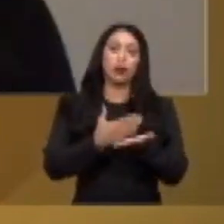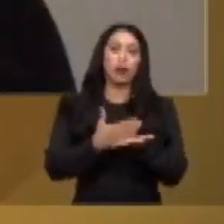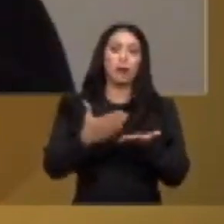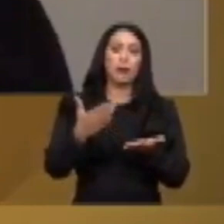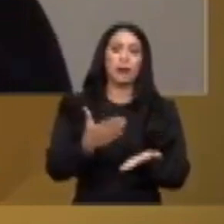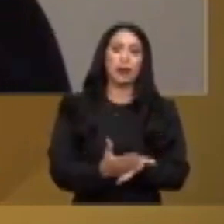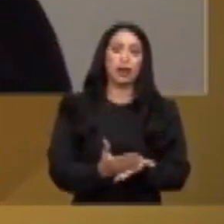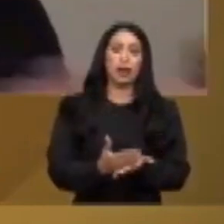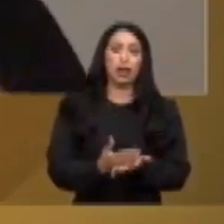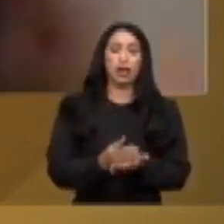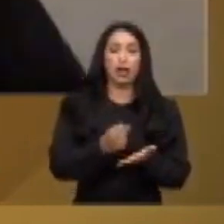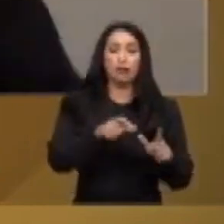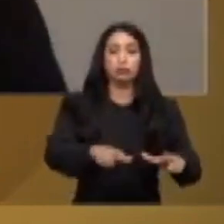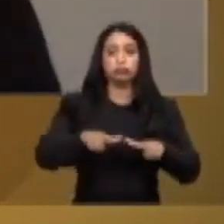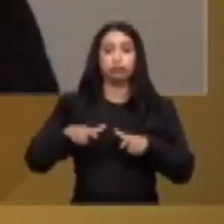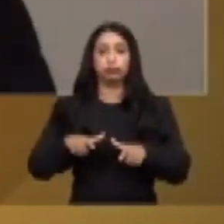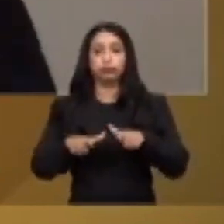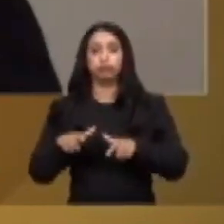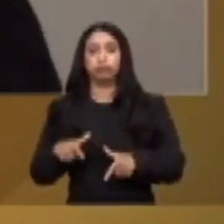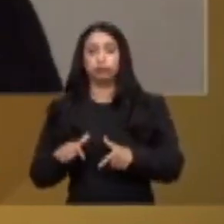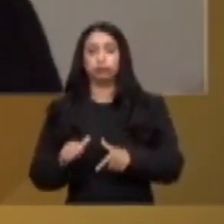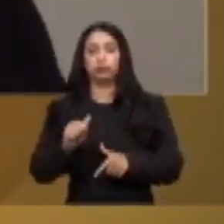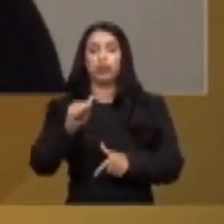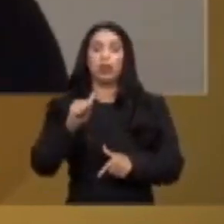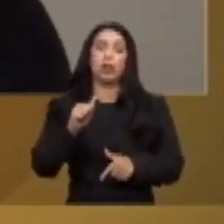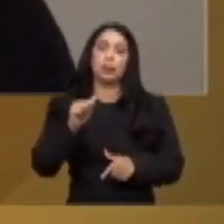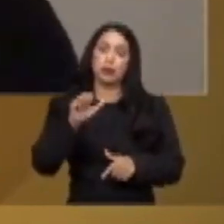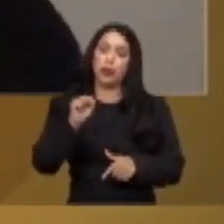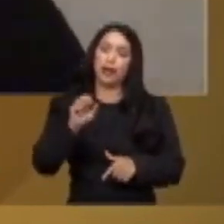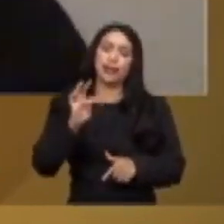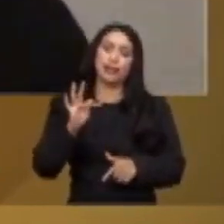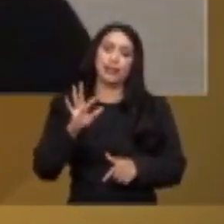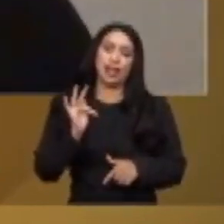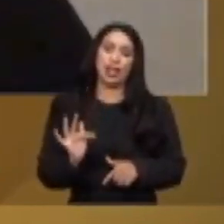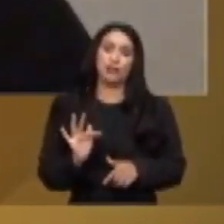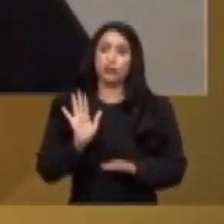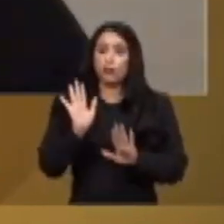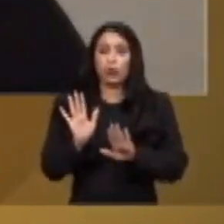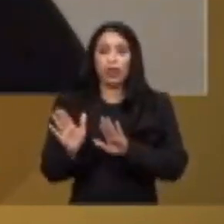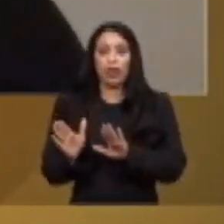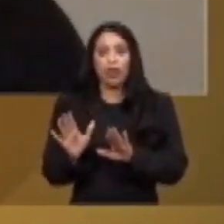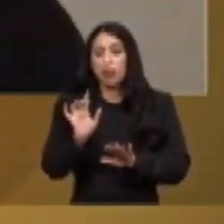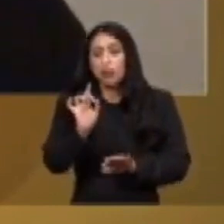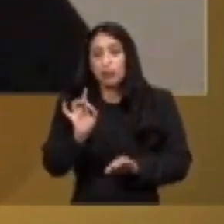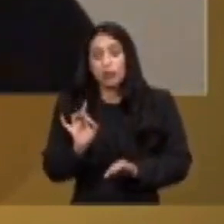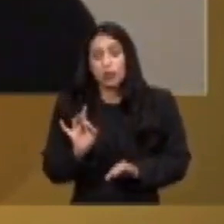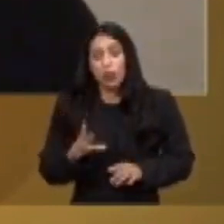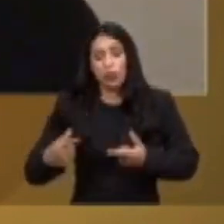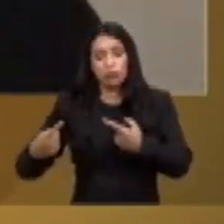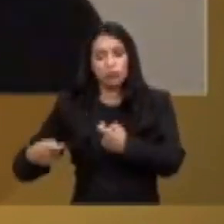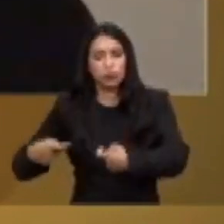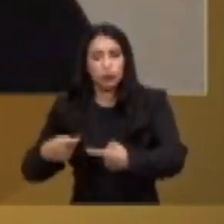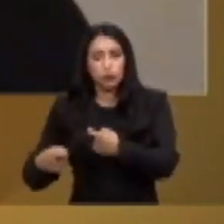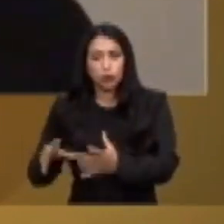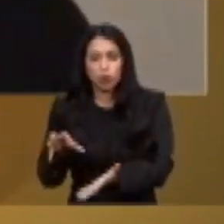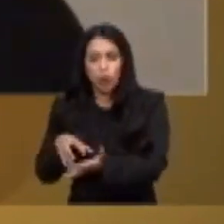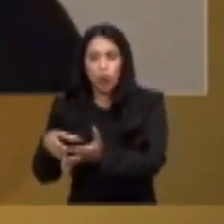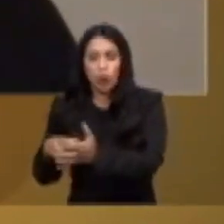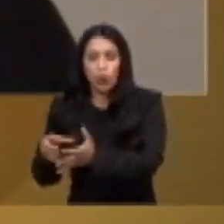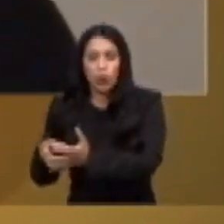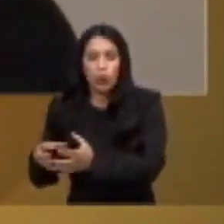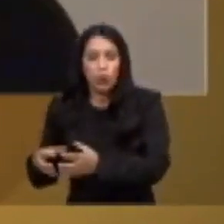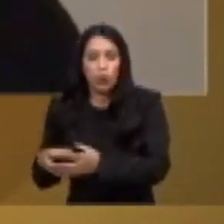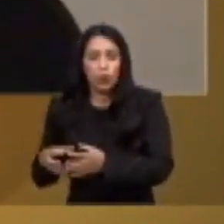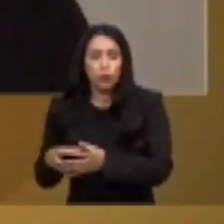Supremo Tribunal Federal do que discutir com seus pares e colocar em prática aquilo que o remédio que os constituintes